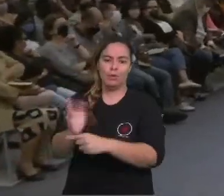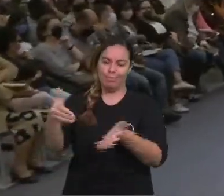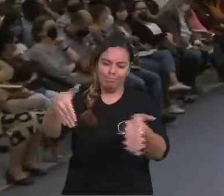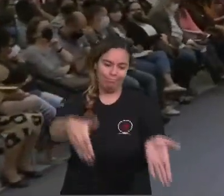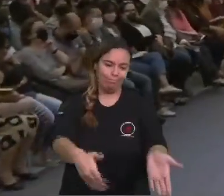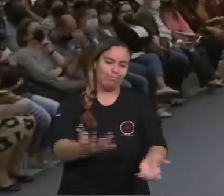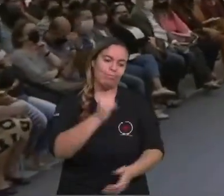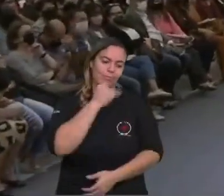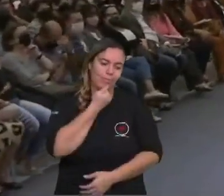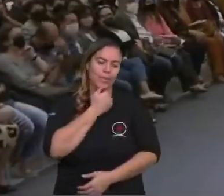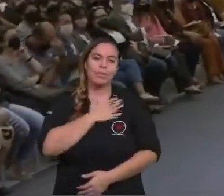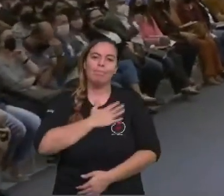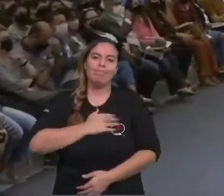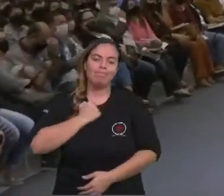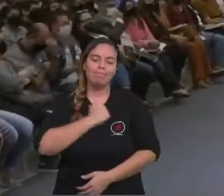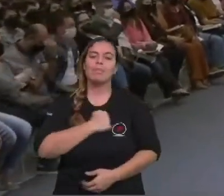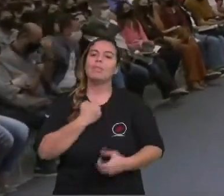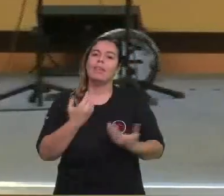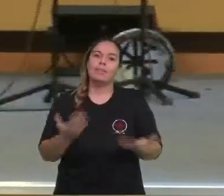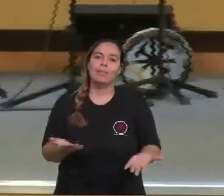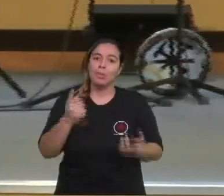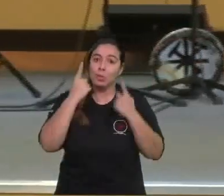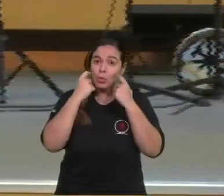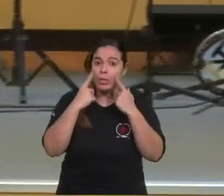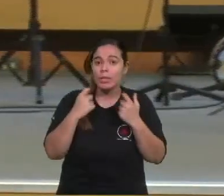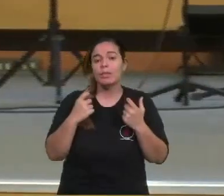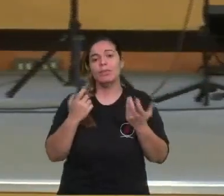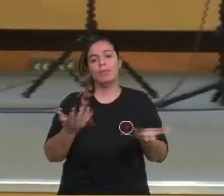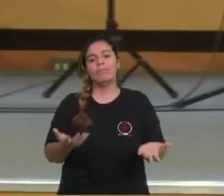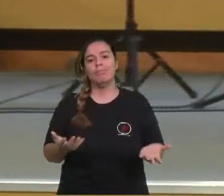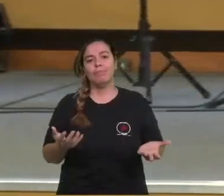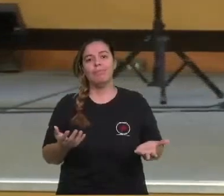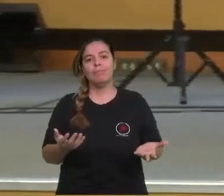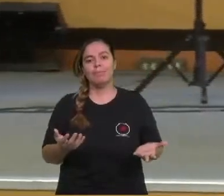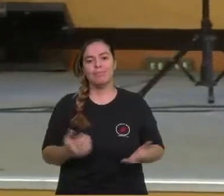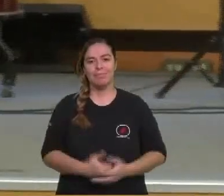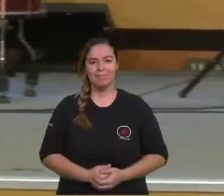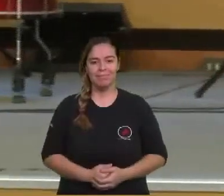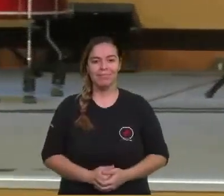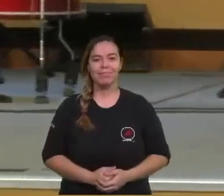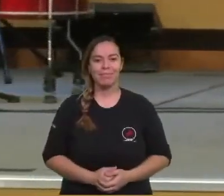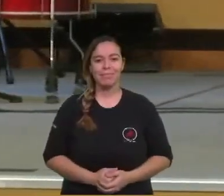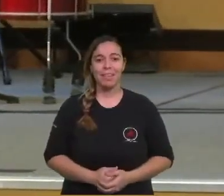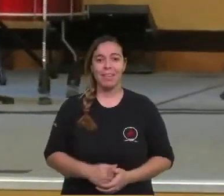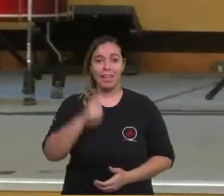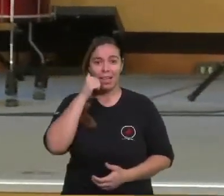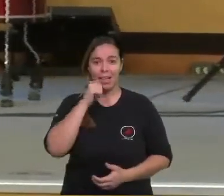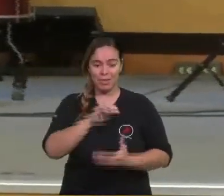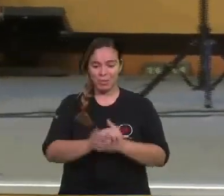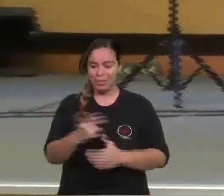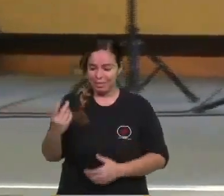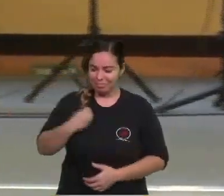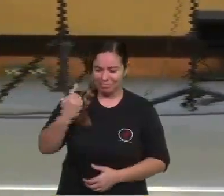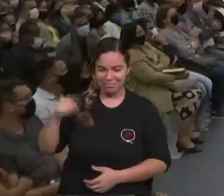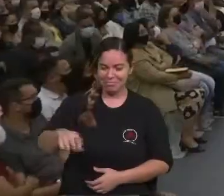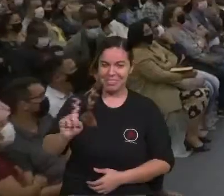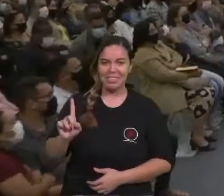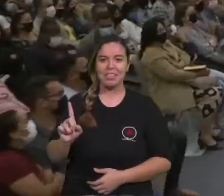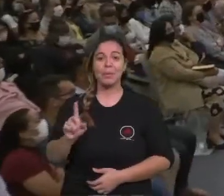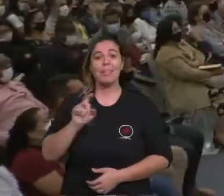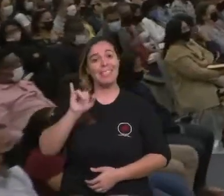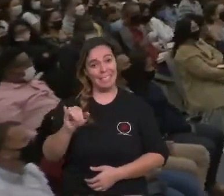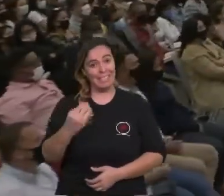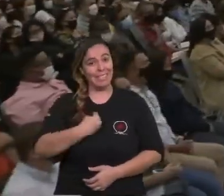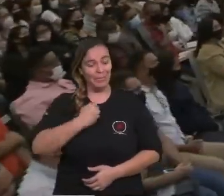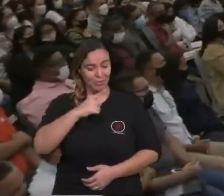Muito triste, abalado, chorando. Certo? Ela não está aqui. Se ela tivesse,